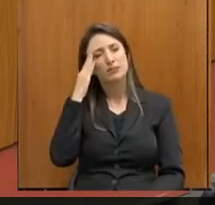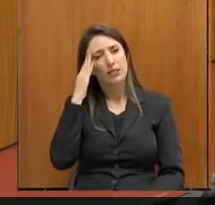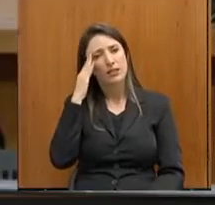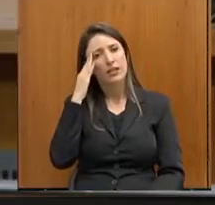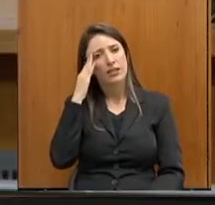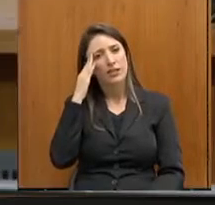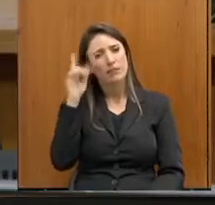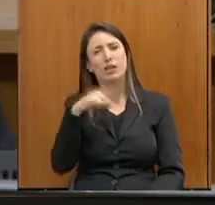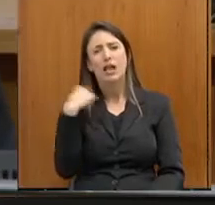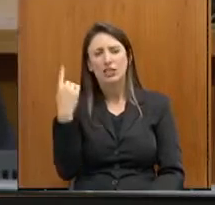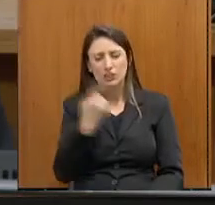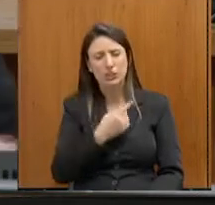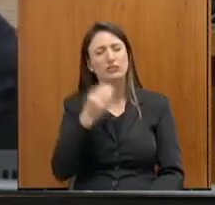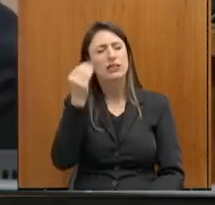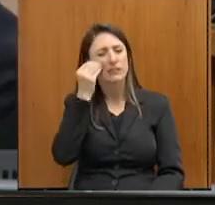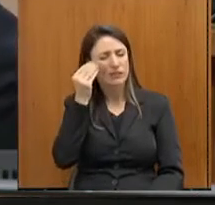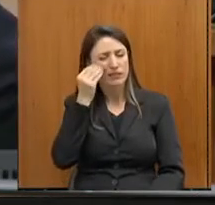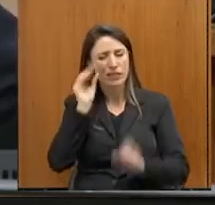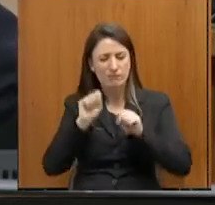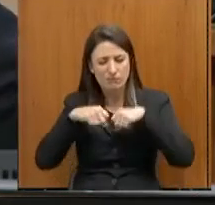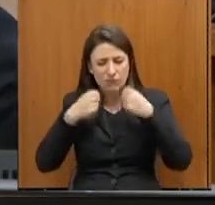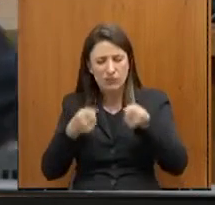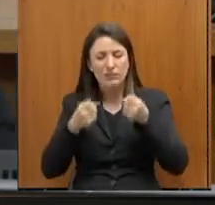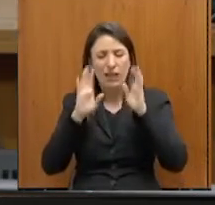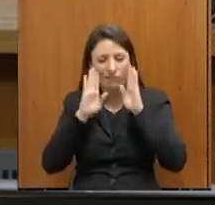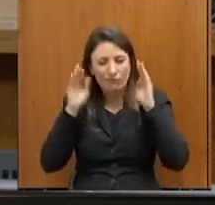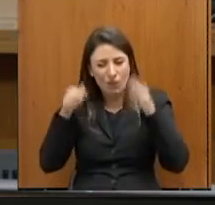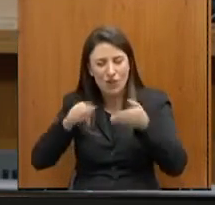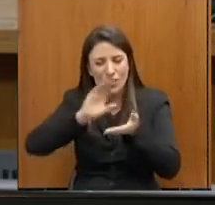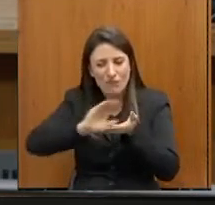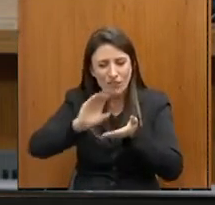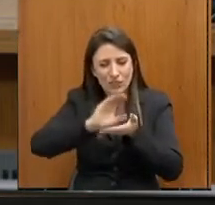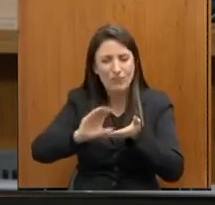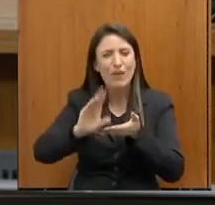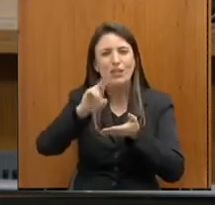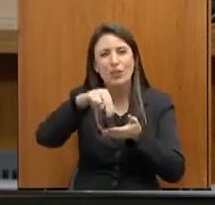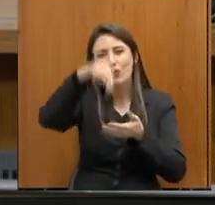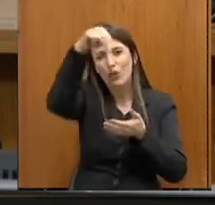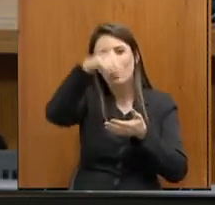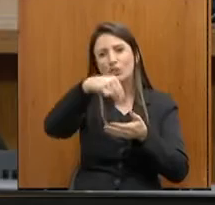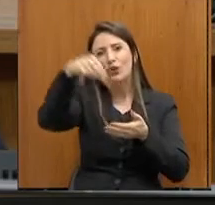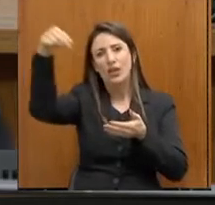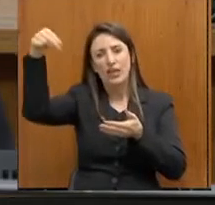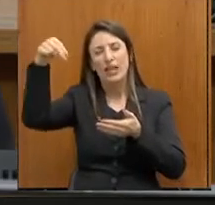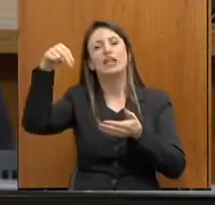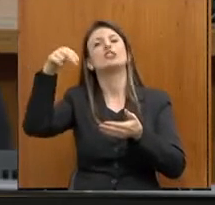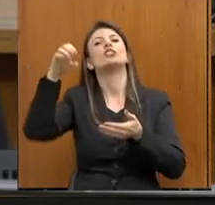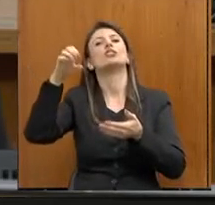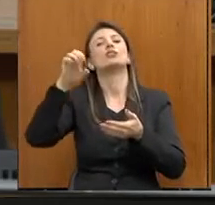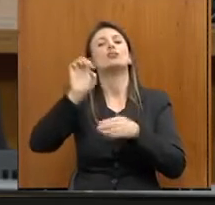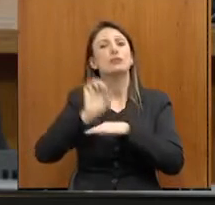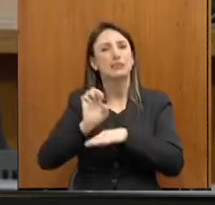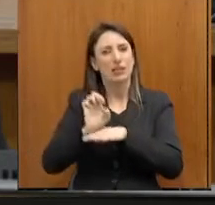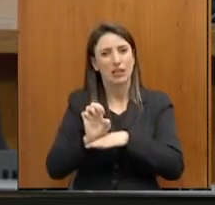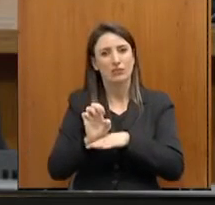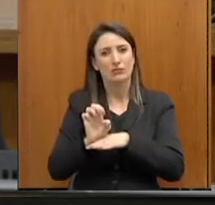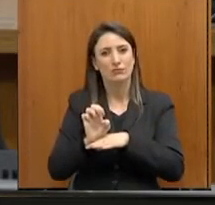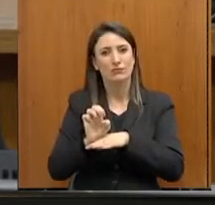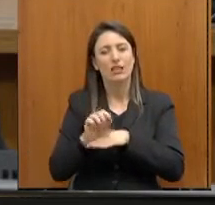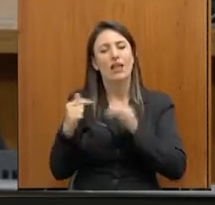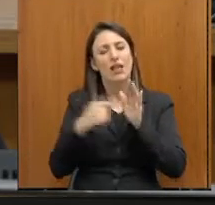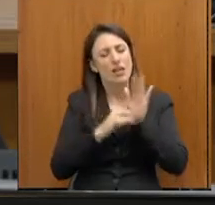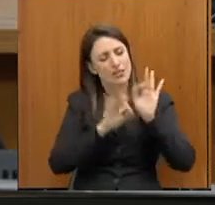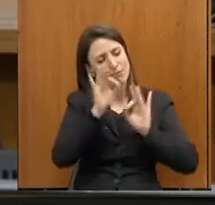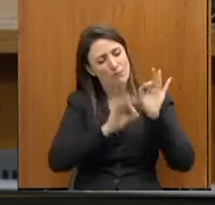está concentrando os nossos investimentos no norte e no leste do estado é um desse nosso programa de